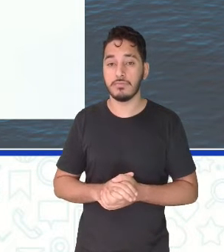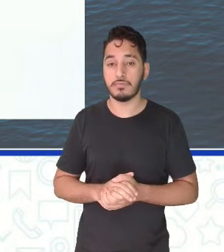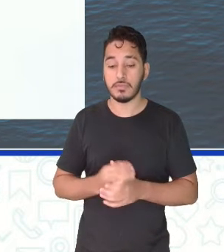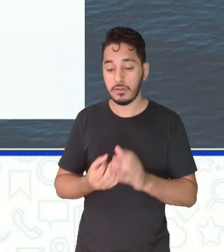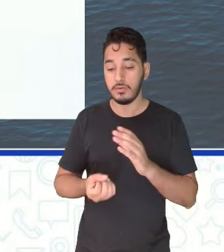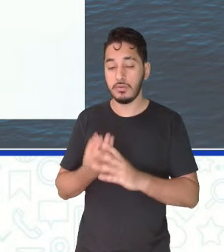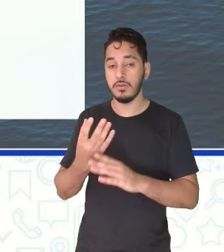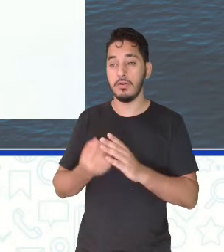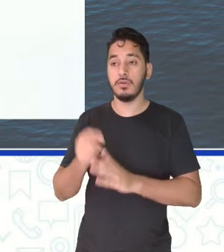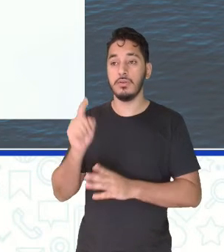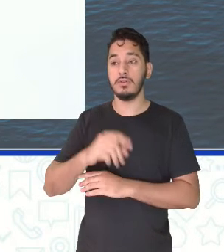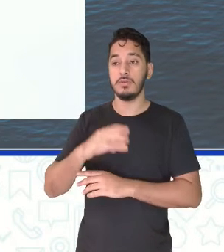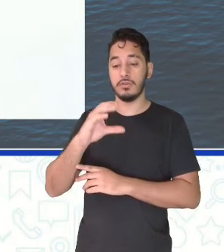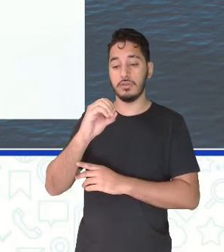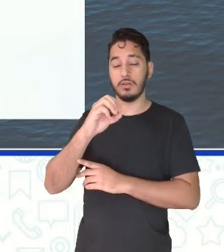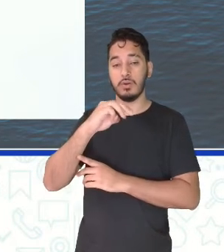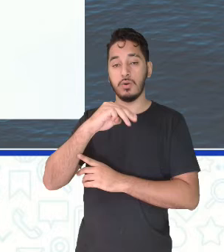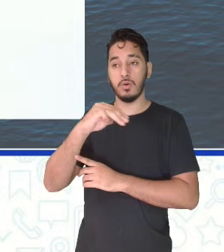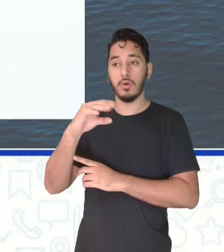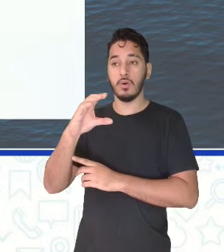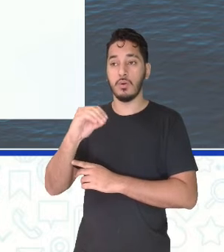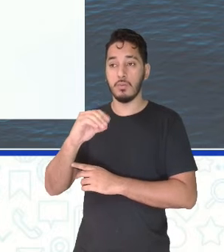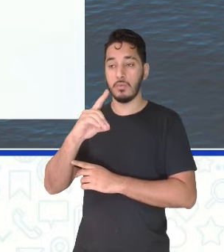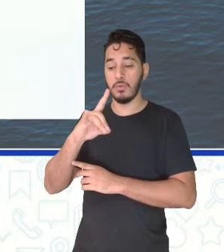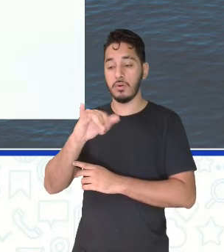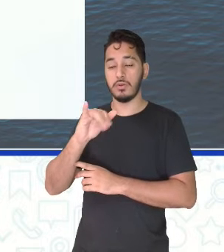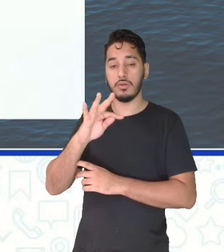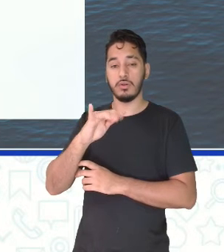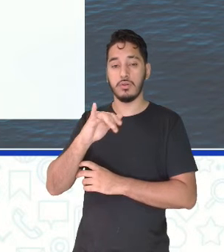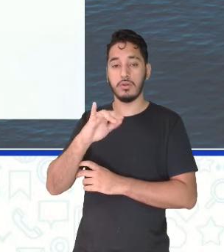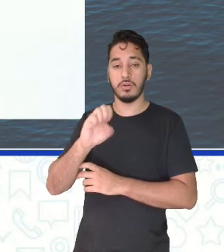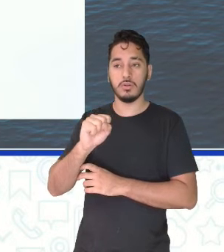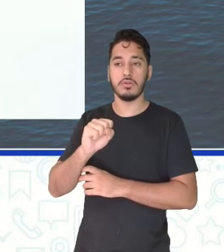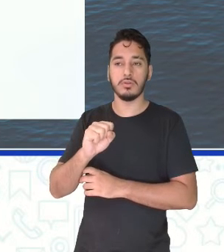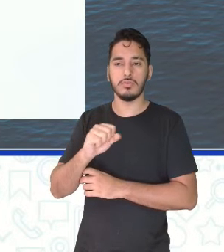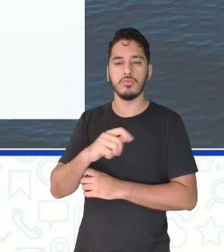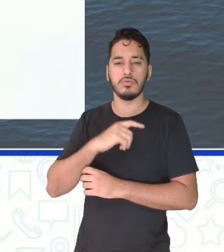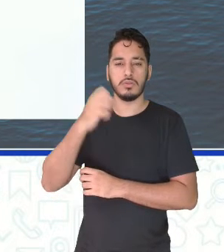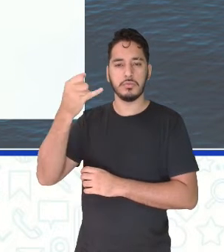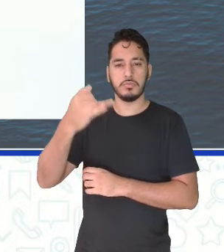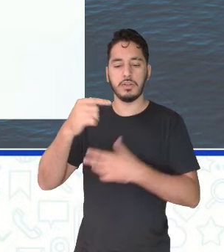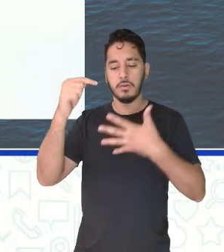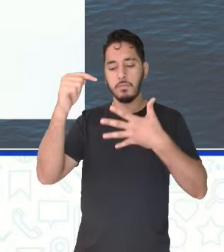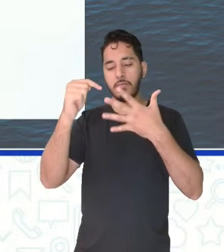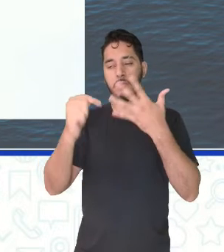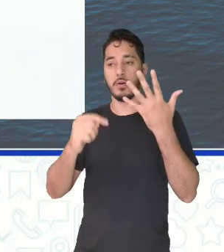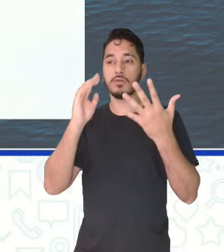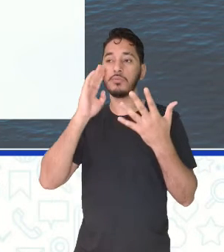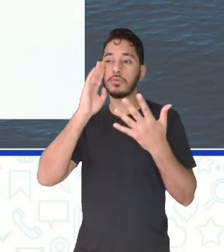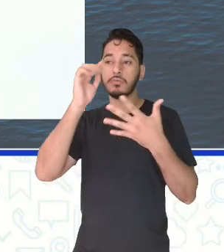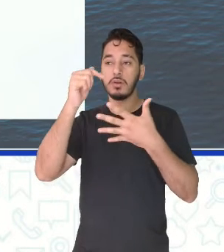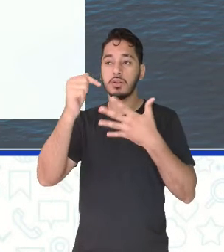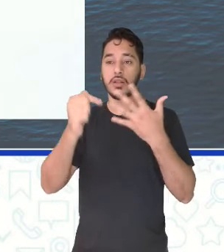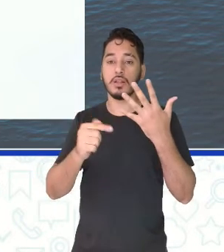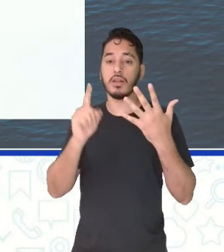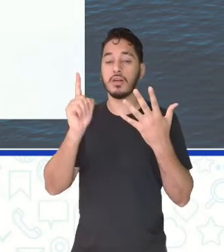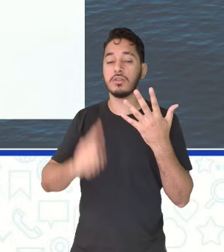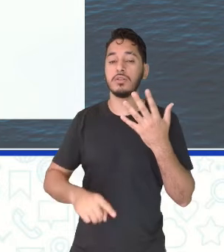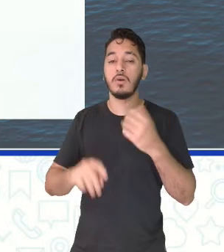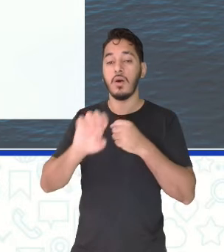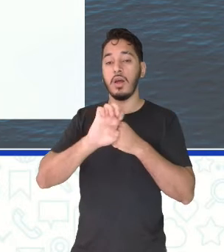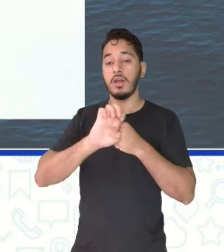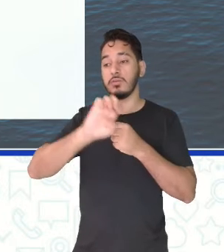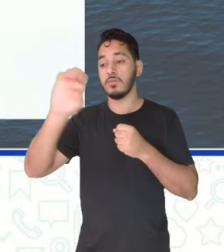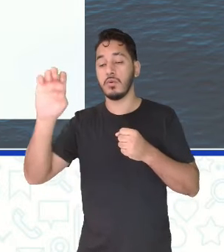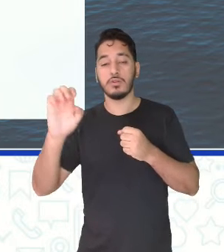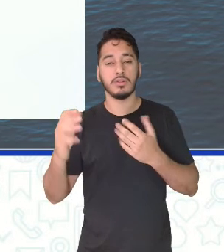a produção de commodities, né, que vão ser bens aí, ó, eu listei aí os principais commodities exportados,